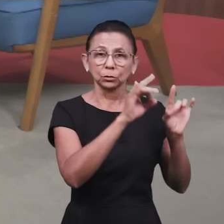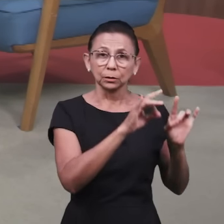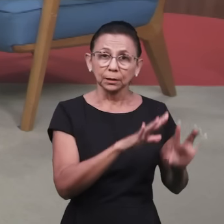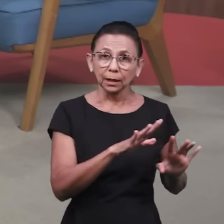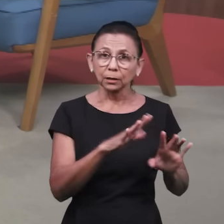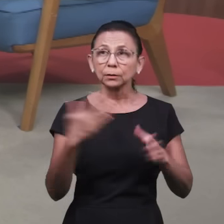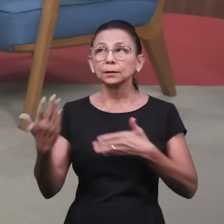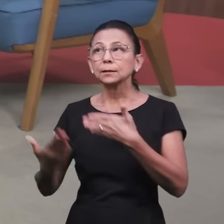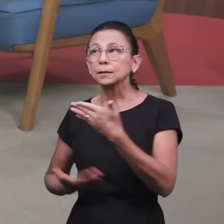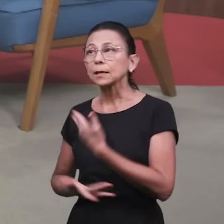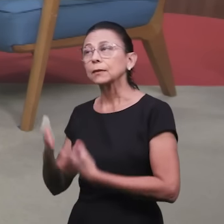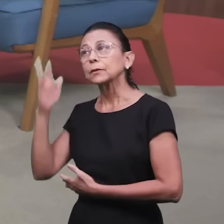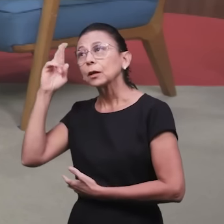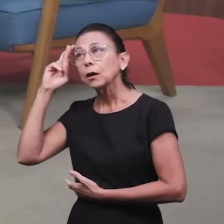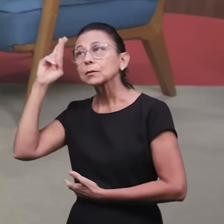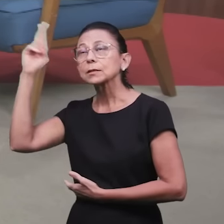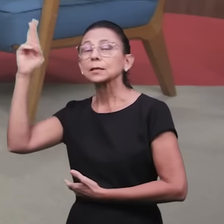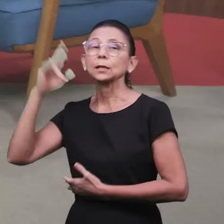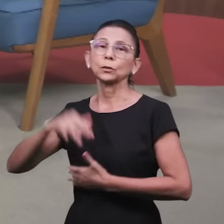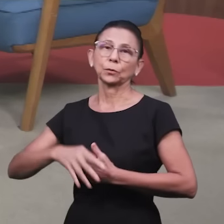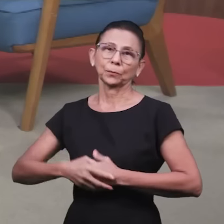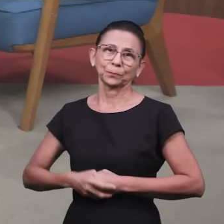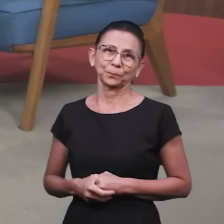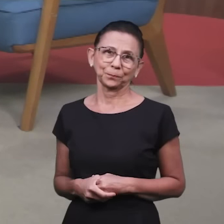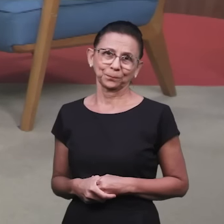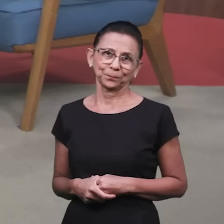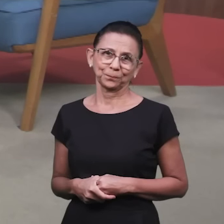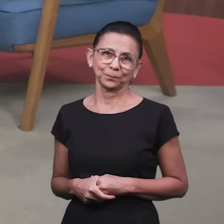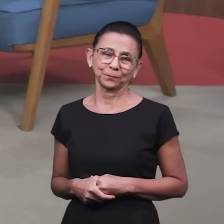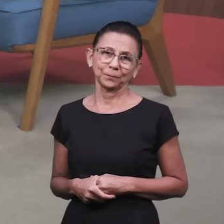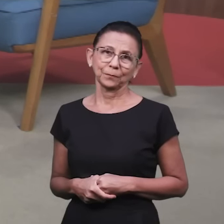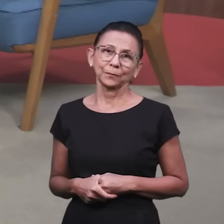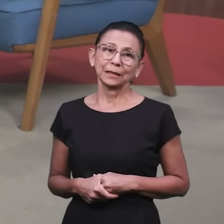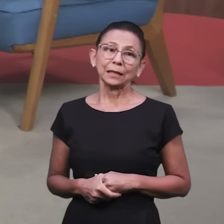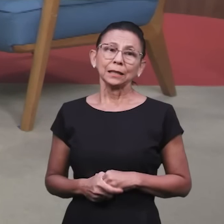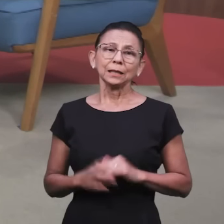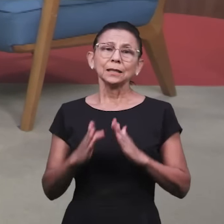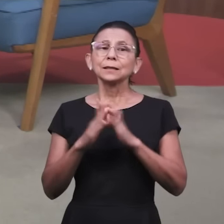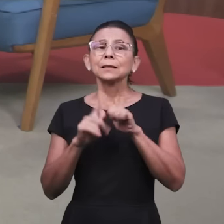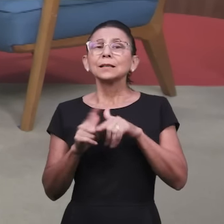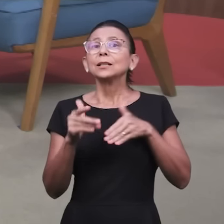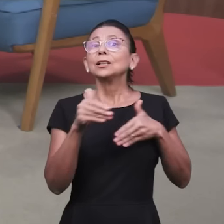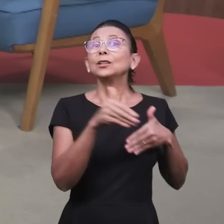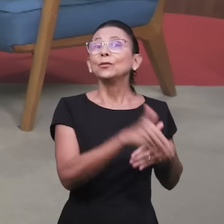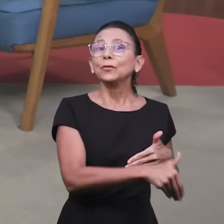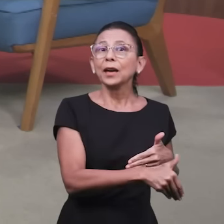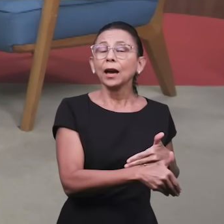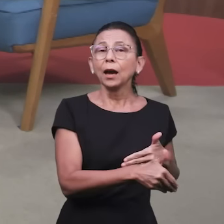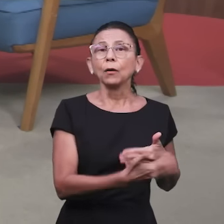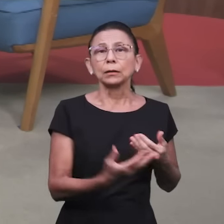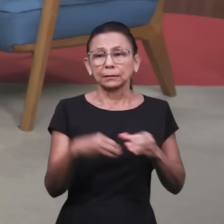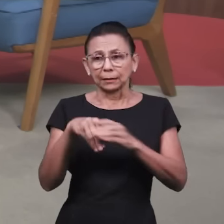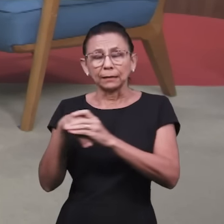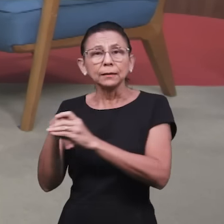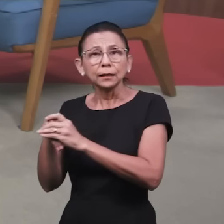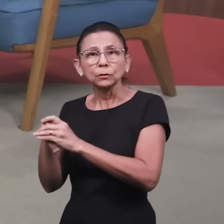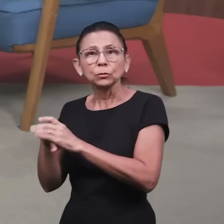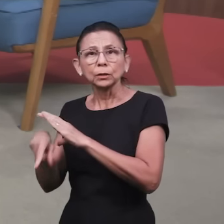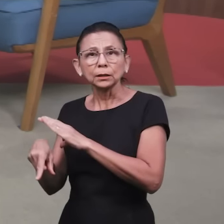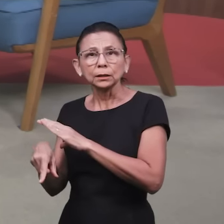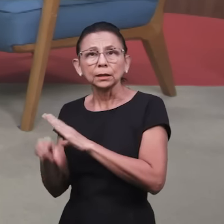Senhor. A igreja infiel é formada por pessoas que já tiveram experiências com o